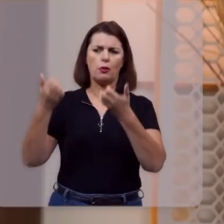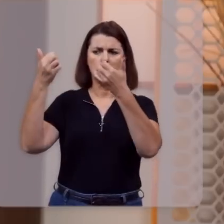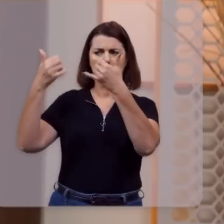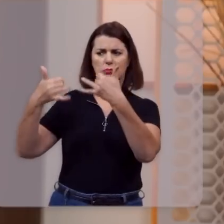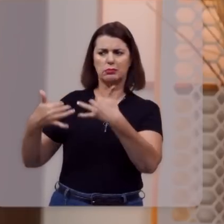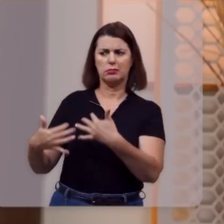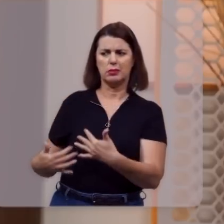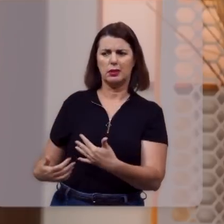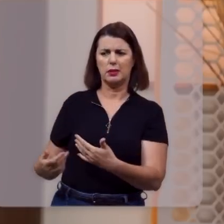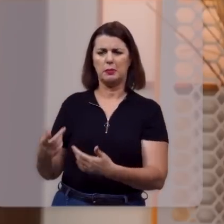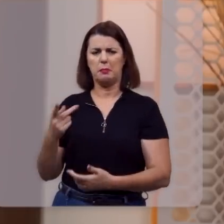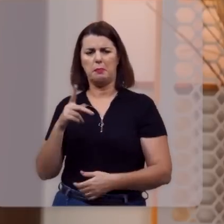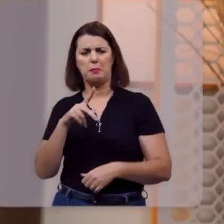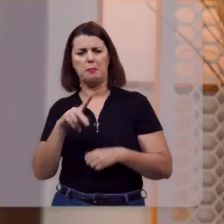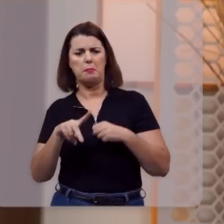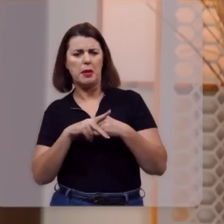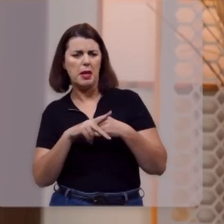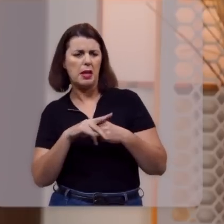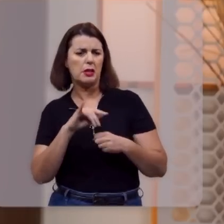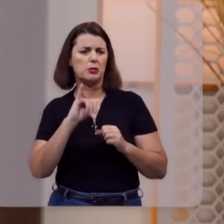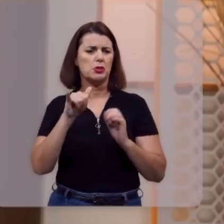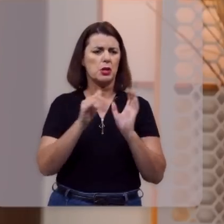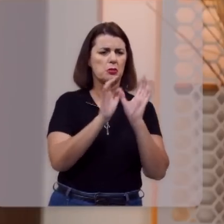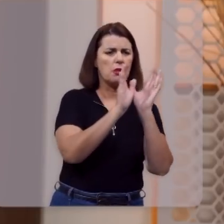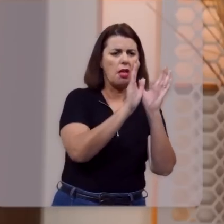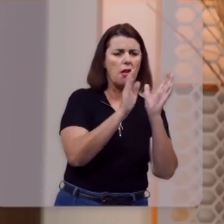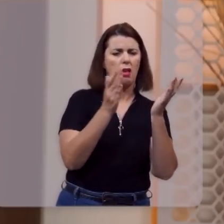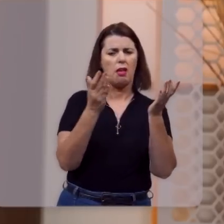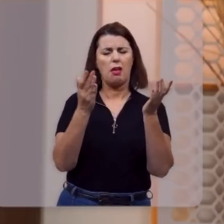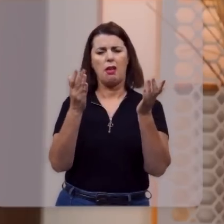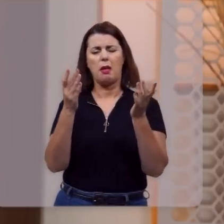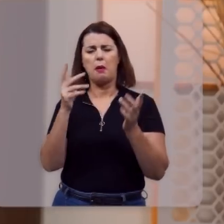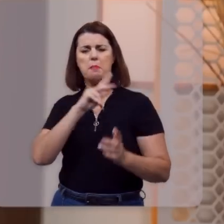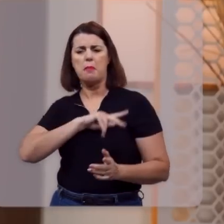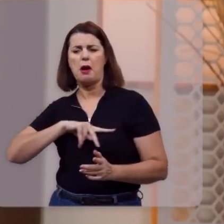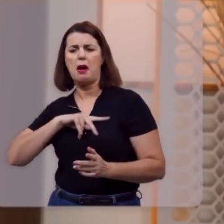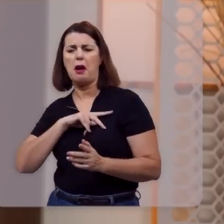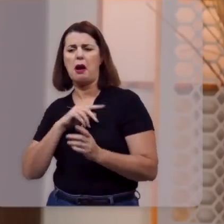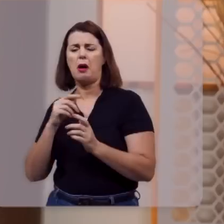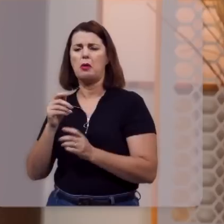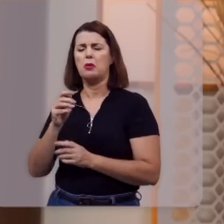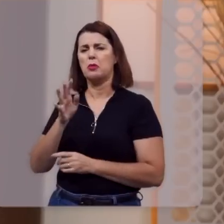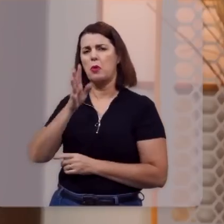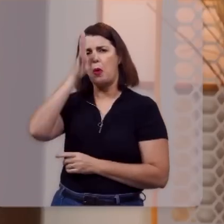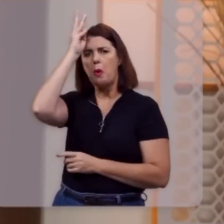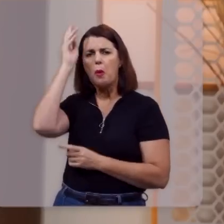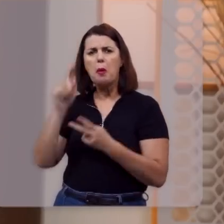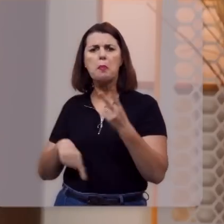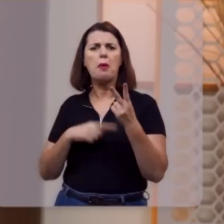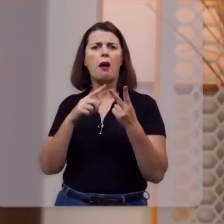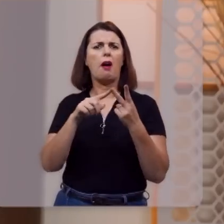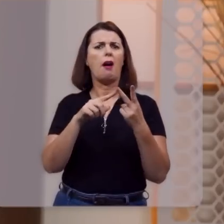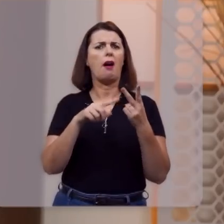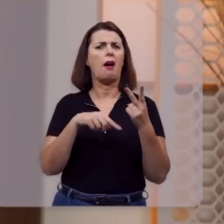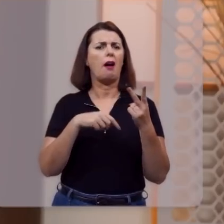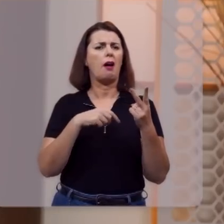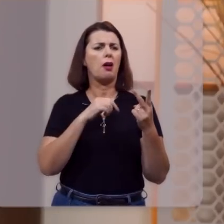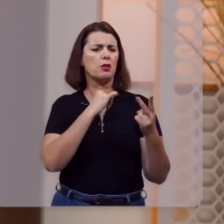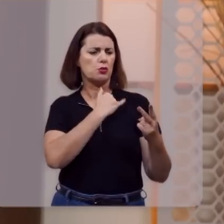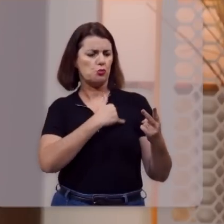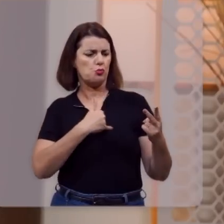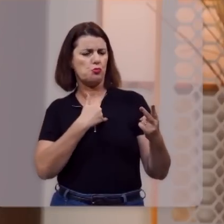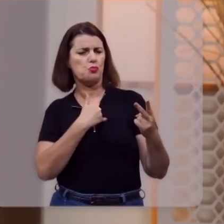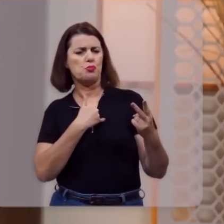pregados, seja o sermão de Pedro em Jerusalém, seja o sermão de Paulo em Atenas, seja sermões de